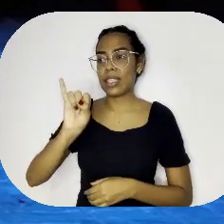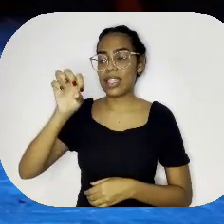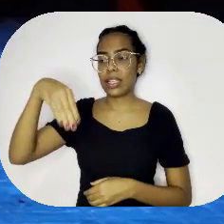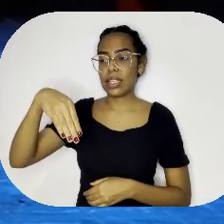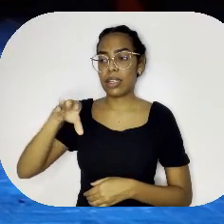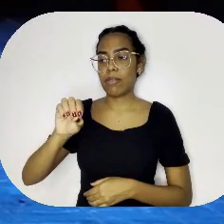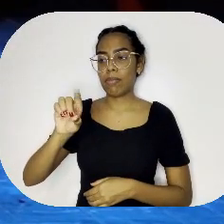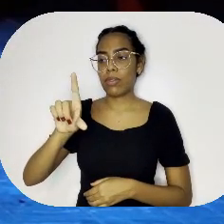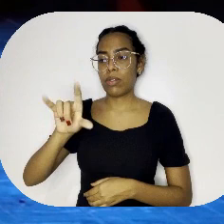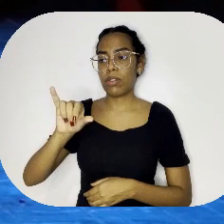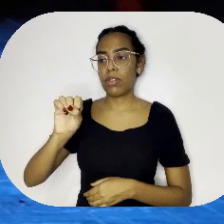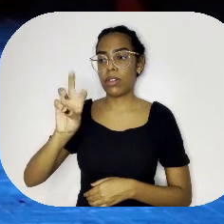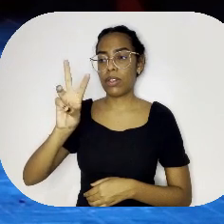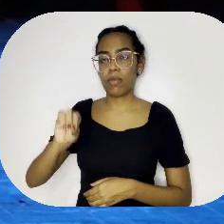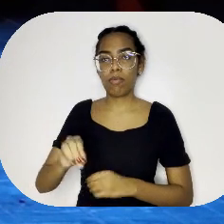só.